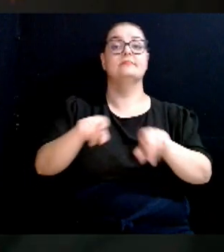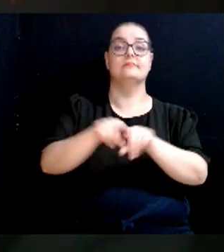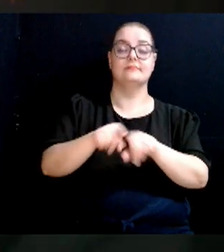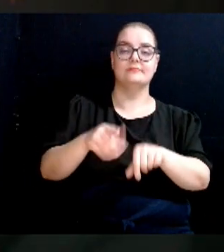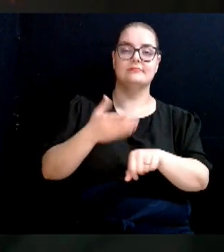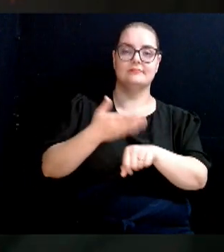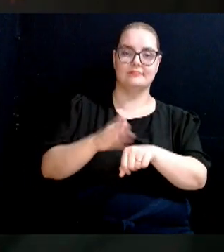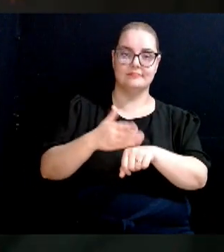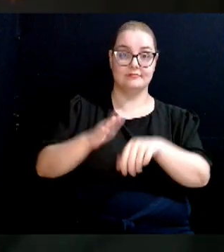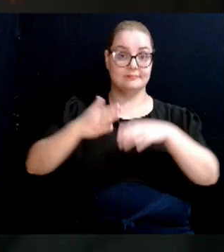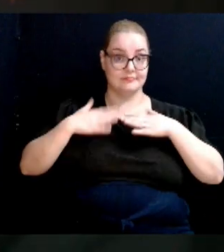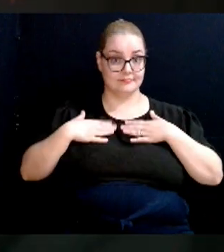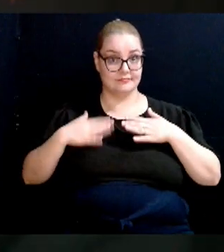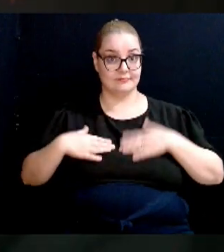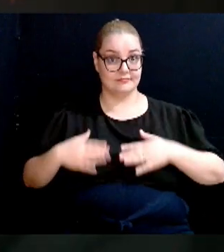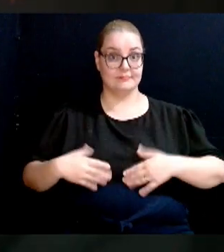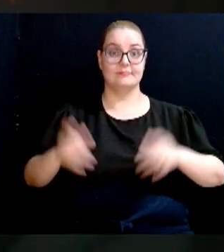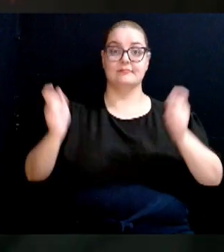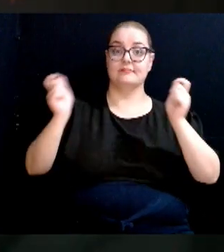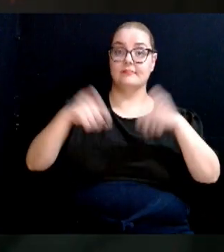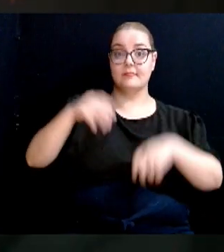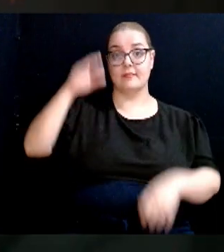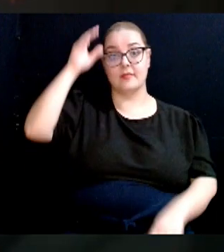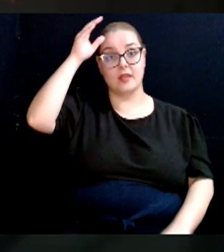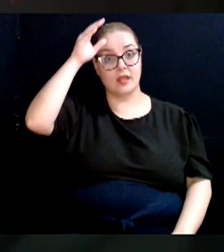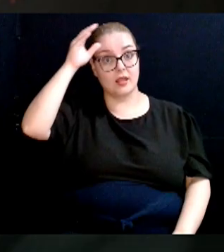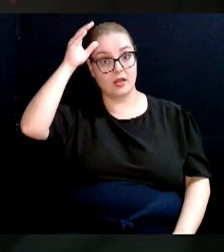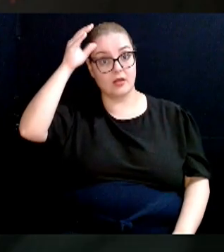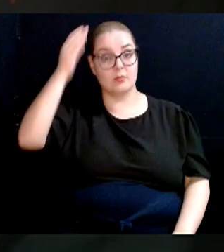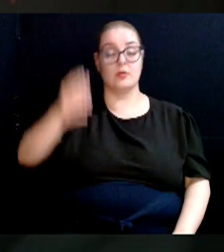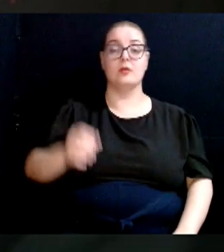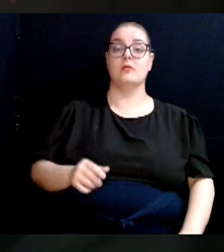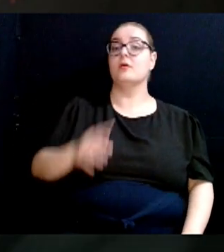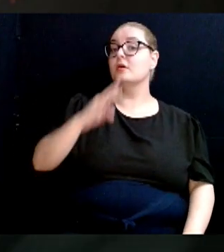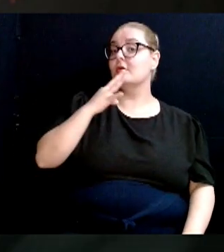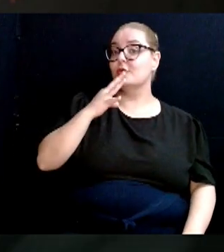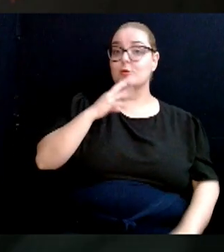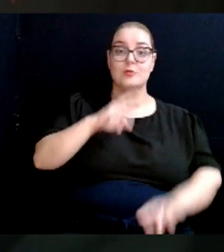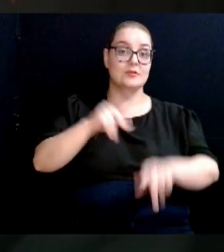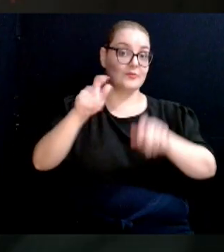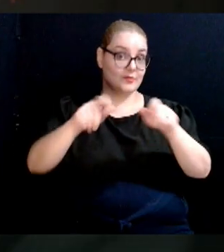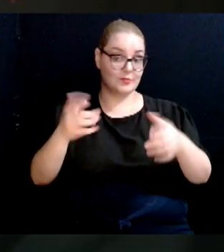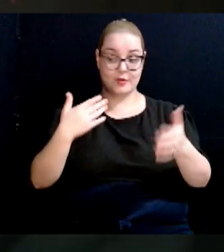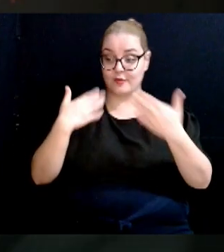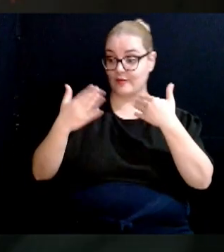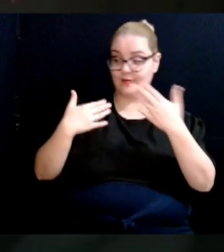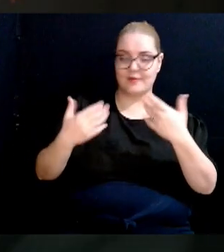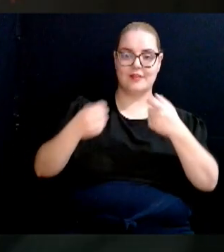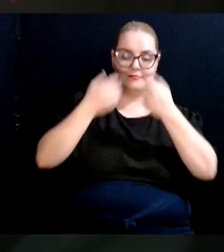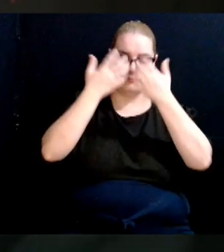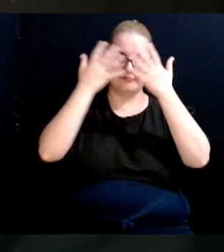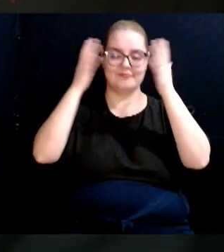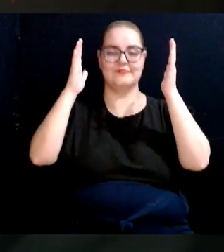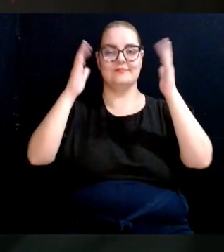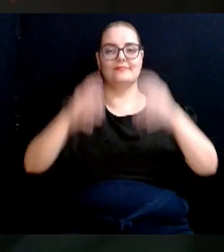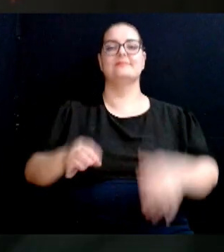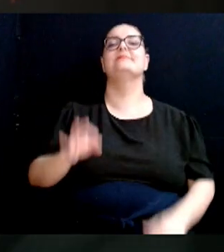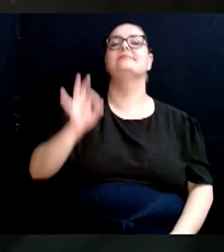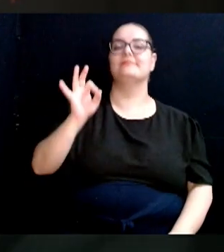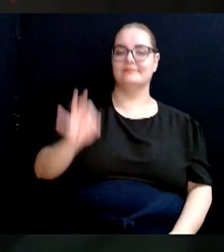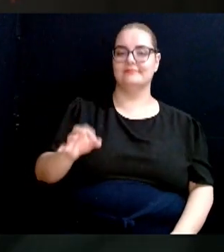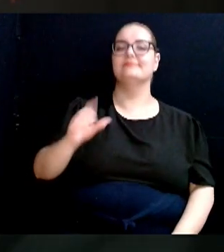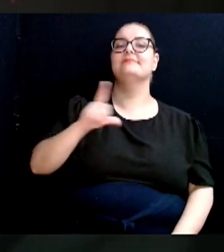uma capacidade cognitiva, você vai conhecer muita gente e com certeza vai ter sim uma